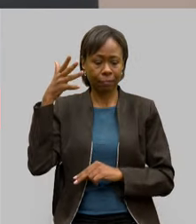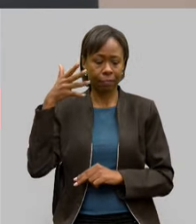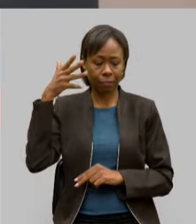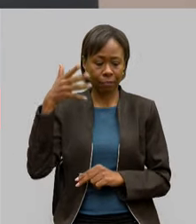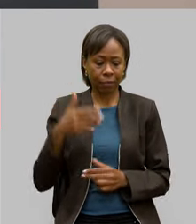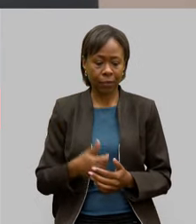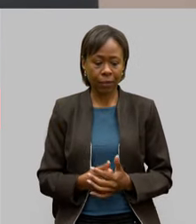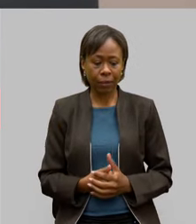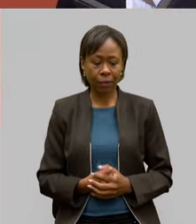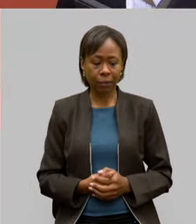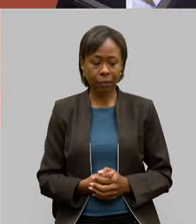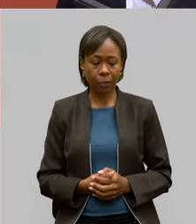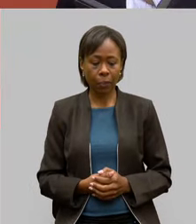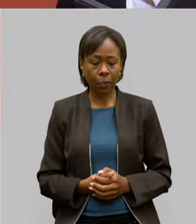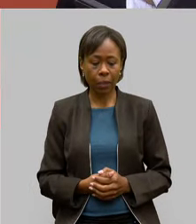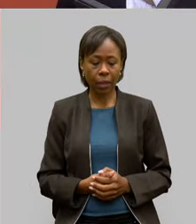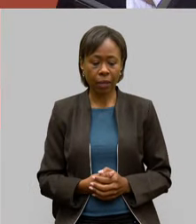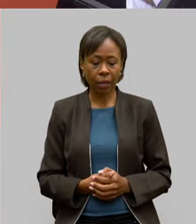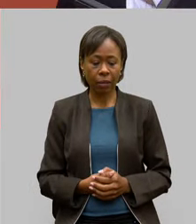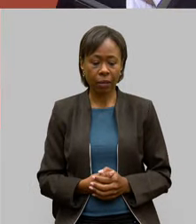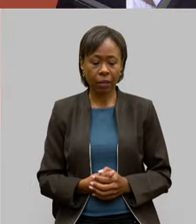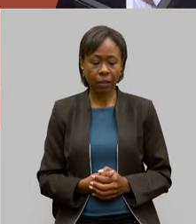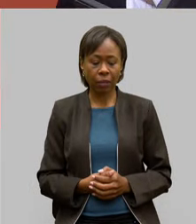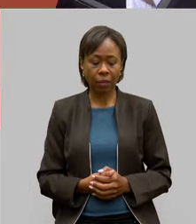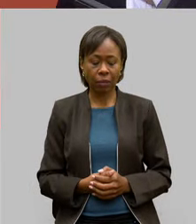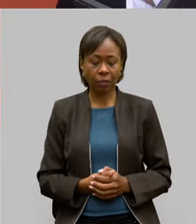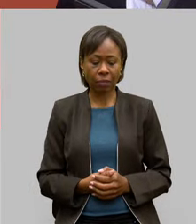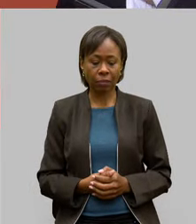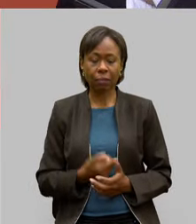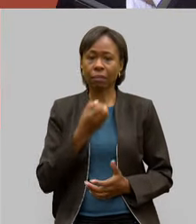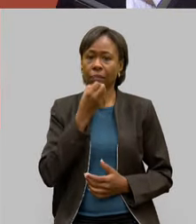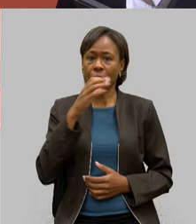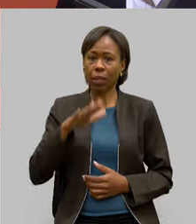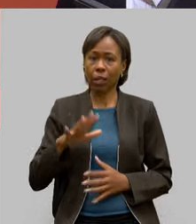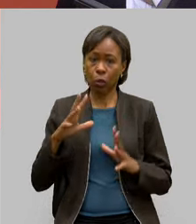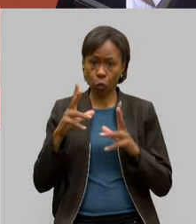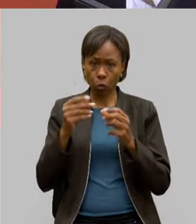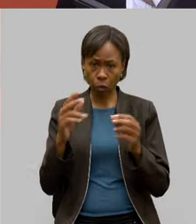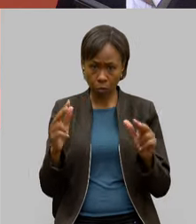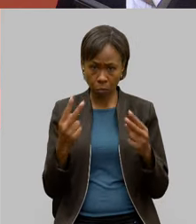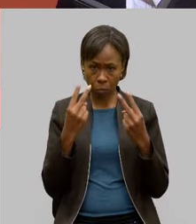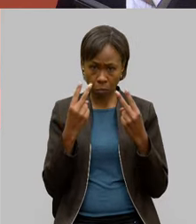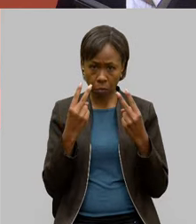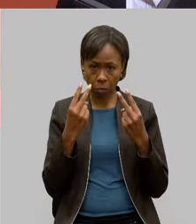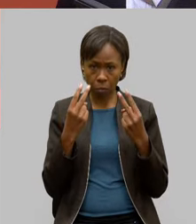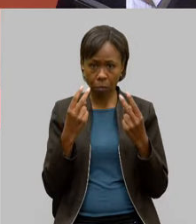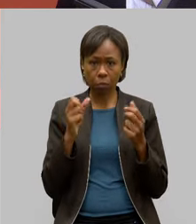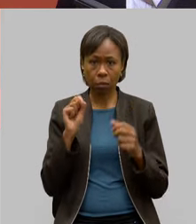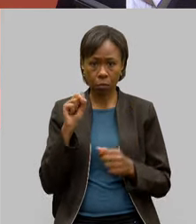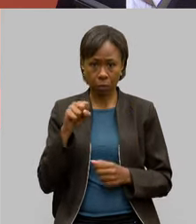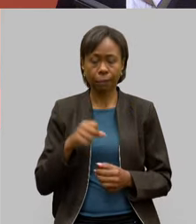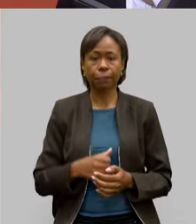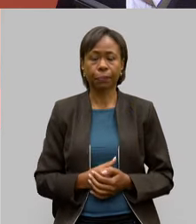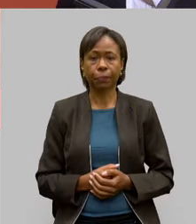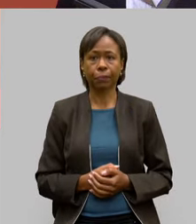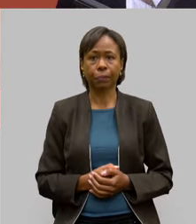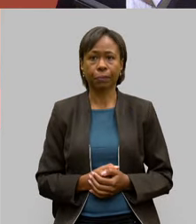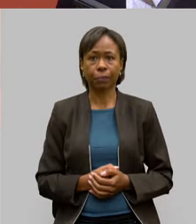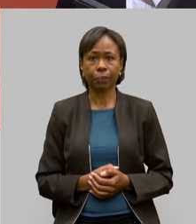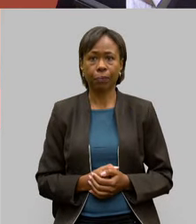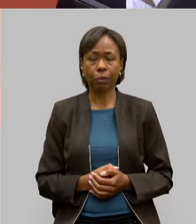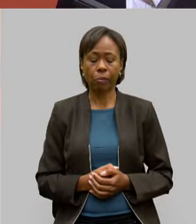virtual Olá boa tarde a todos consegue me me ouvir me ver Aí sim ótimo